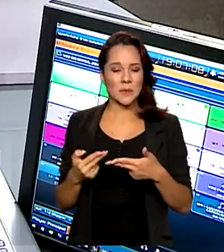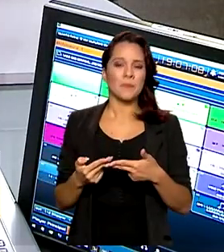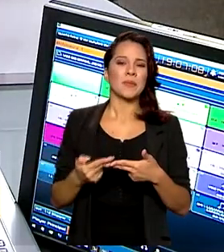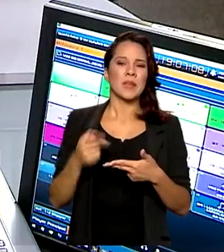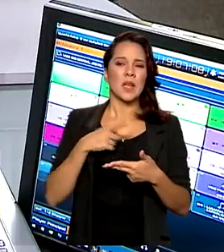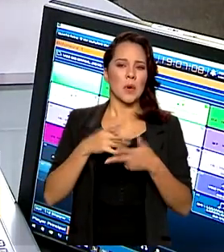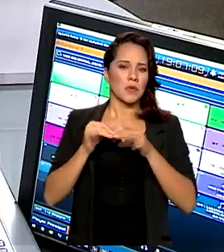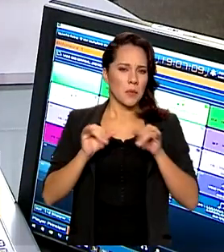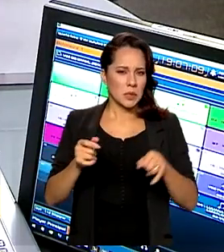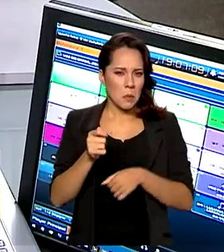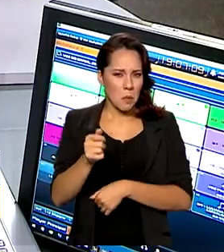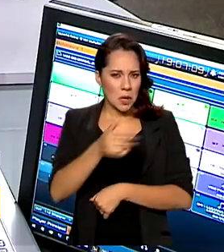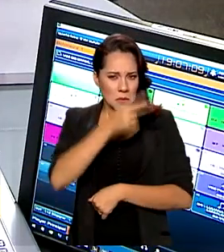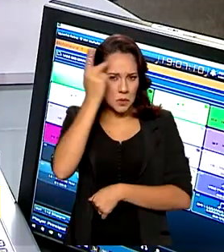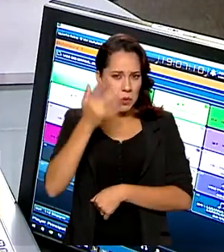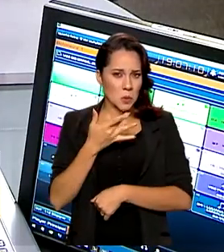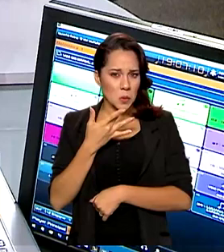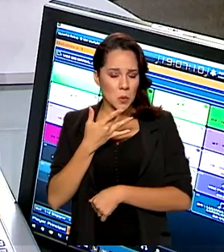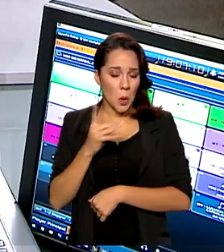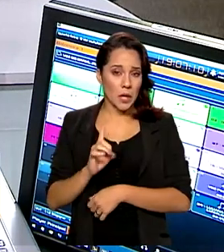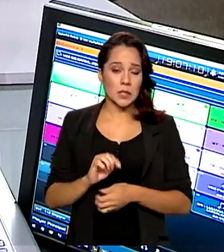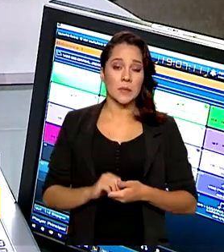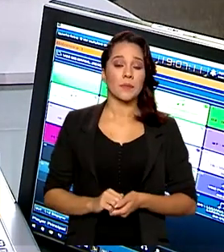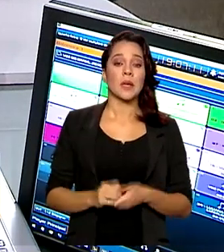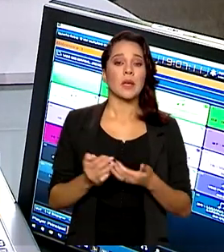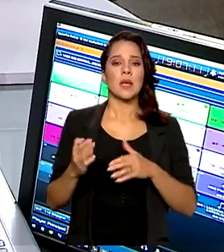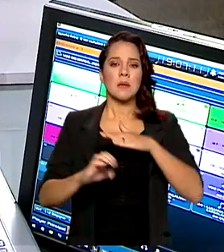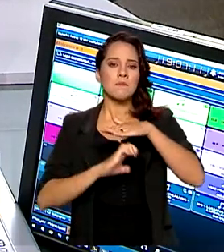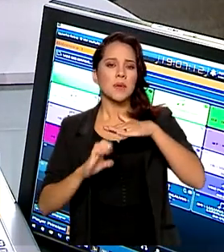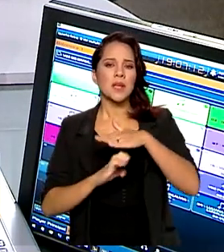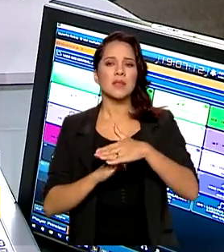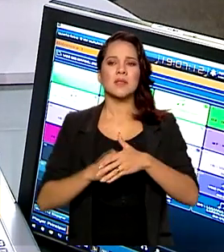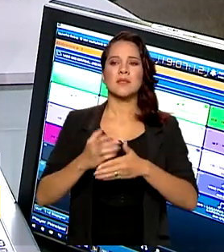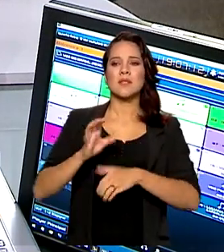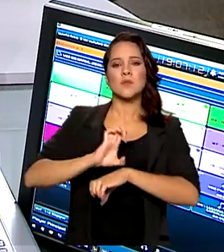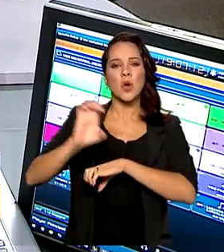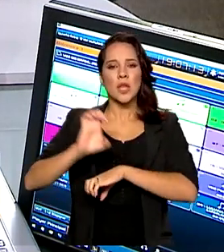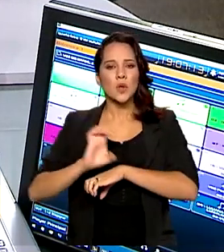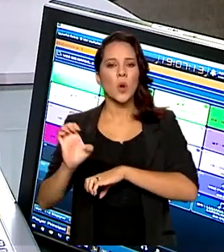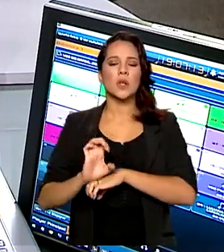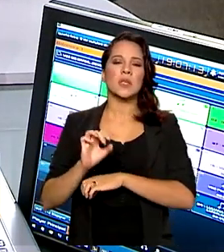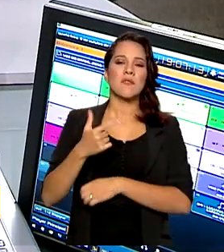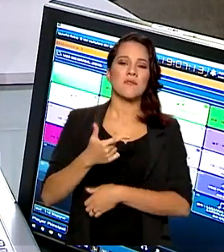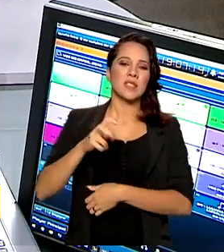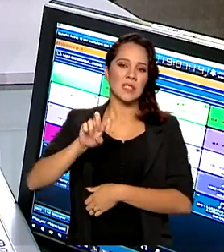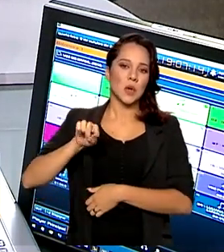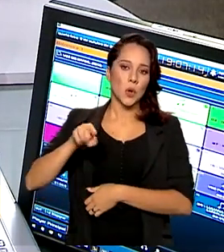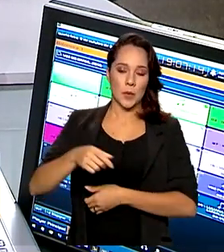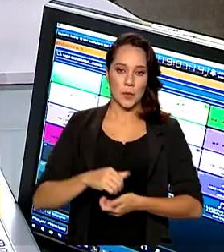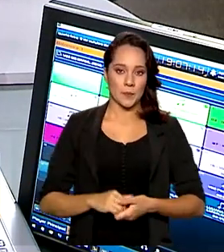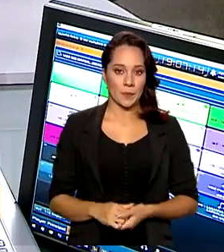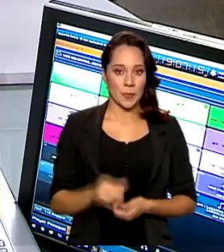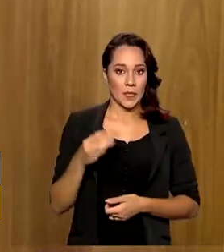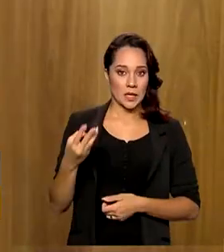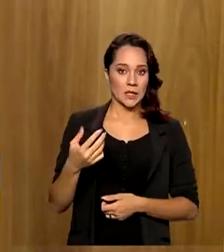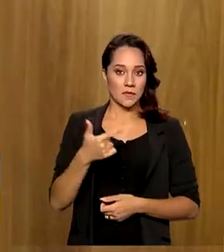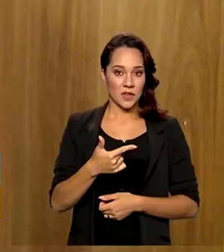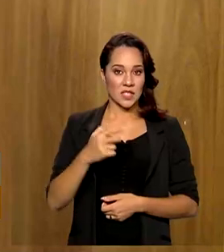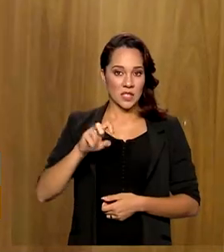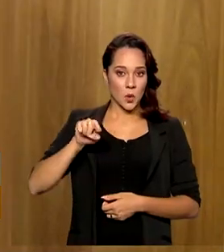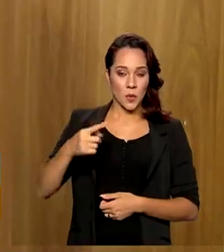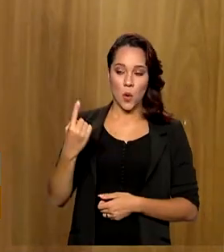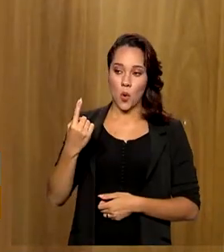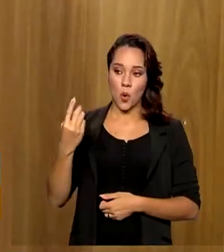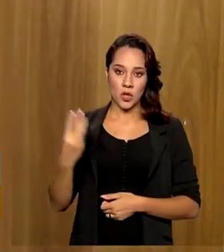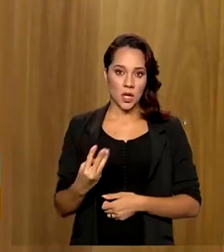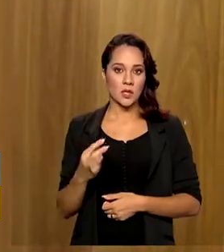um dado que pouca gente conhece, a gente tem empresas exportadoras no Brasil, são em torno de 25 mil. Dessas 25 mil, um